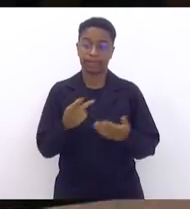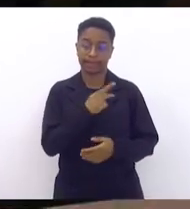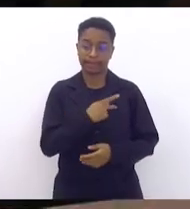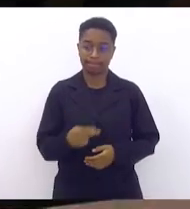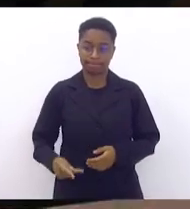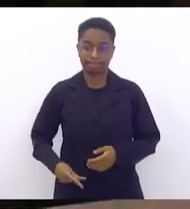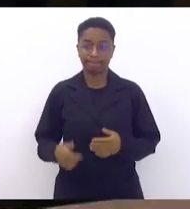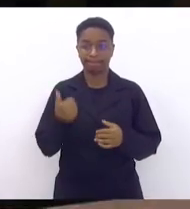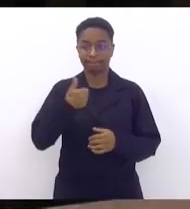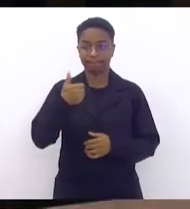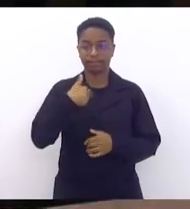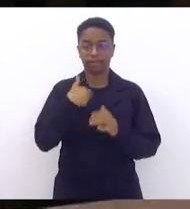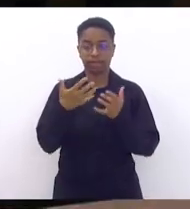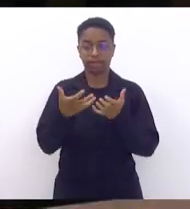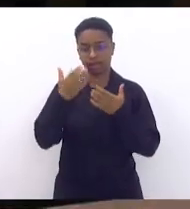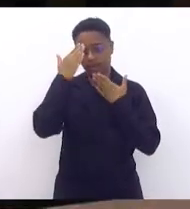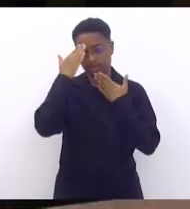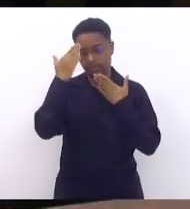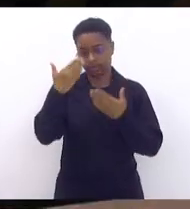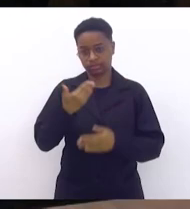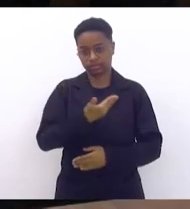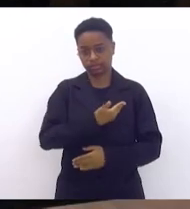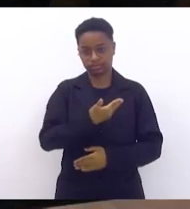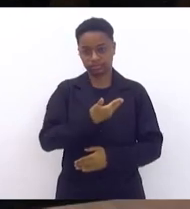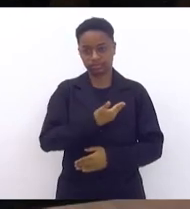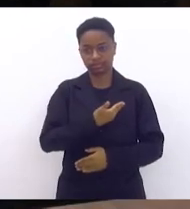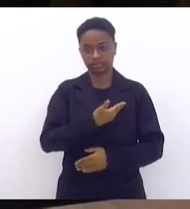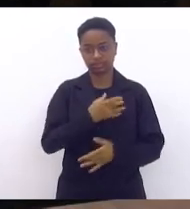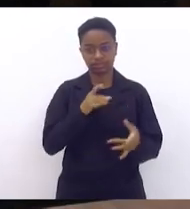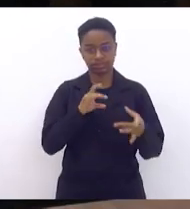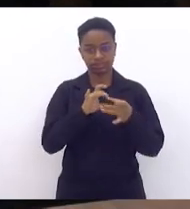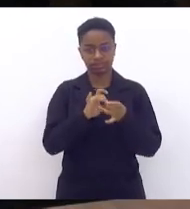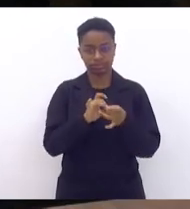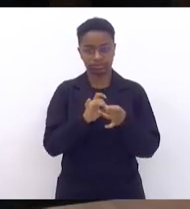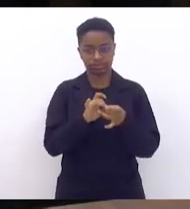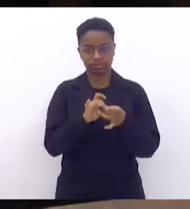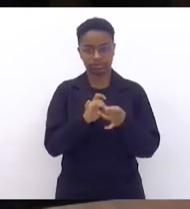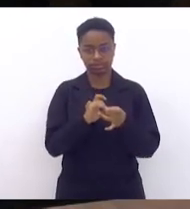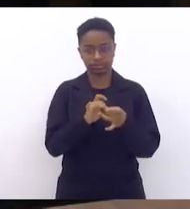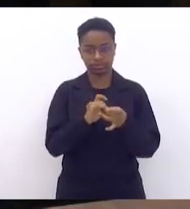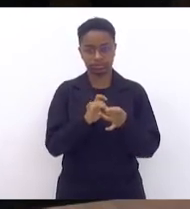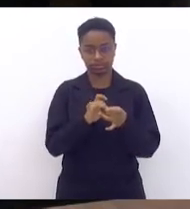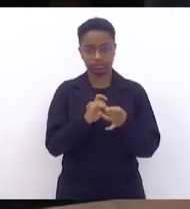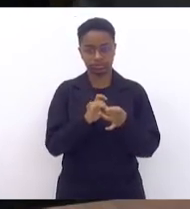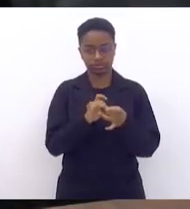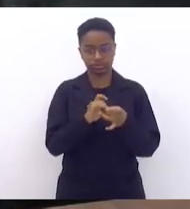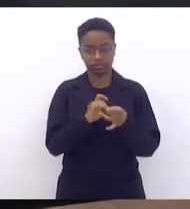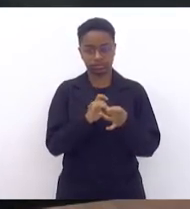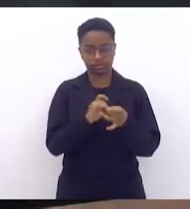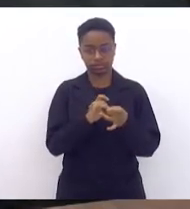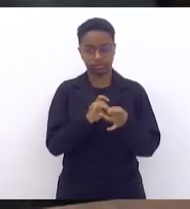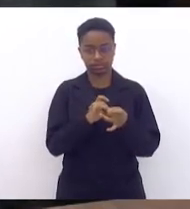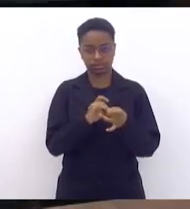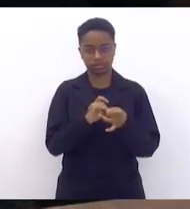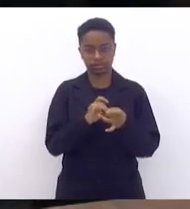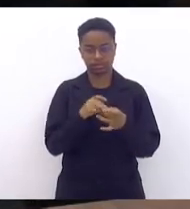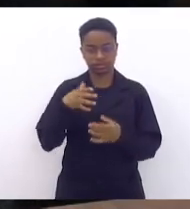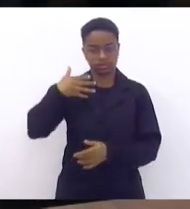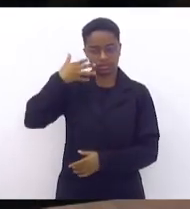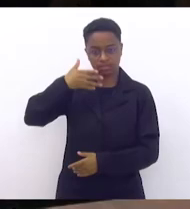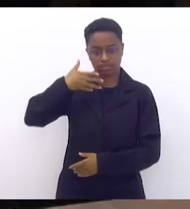primeiramente agradecer aos colegas, parceiro, que, em suas